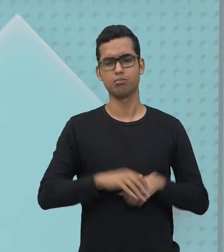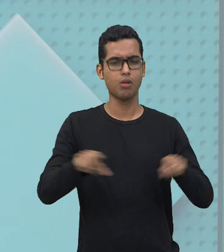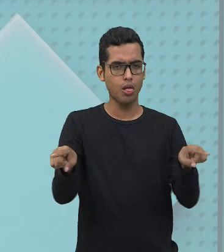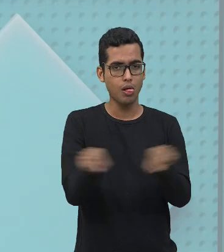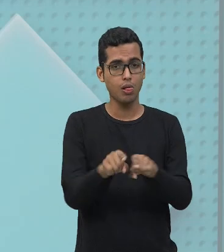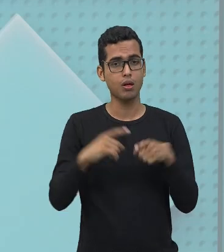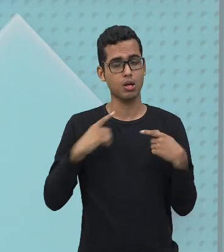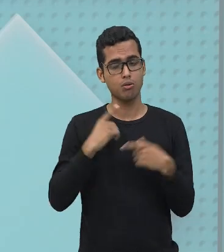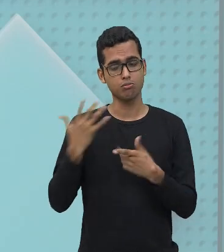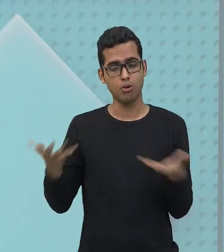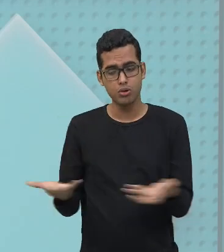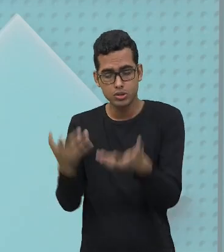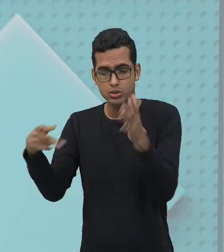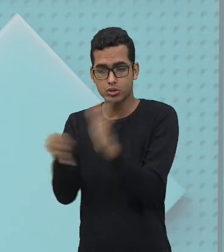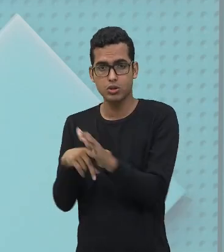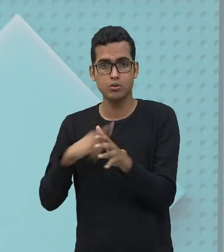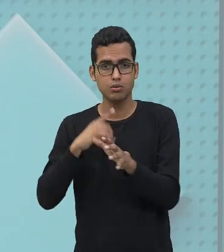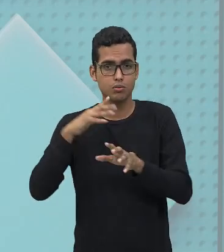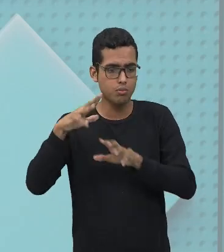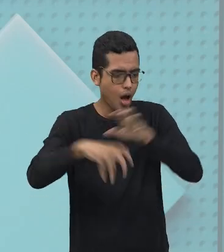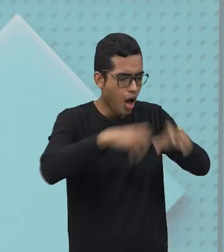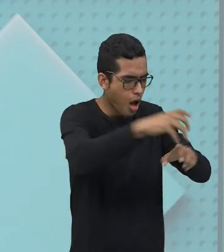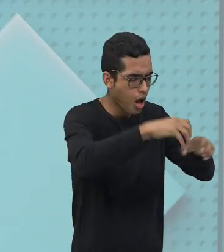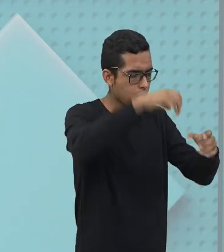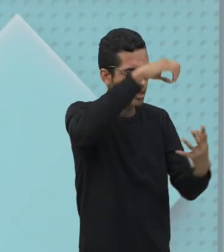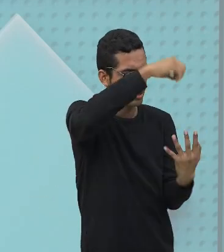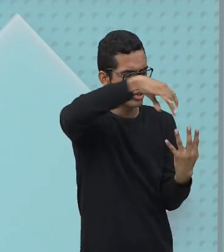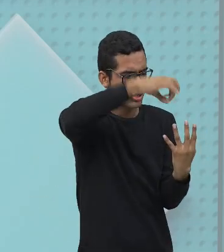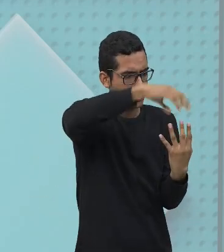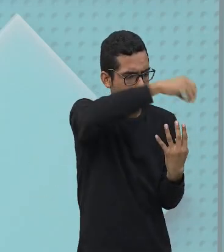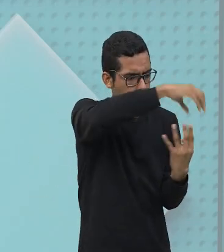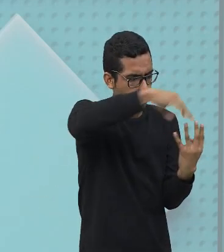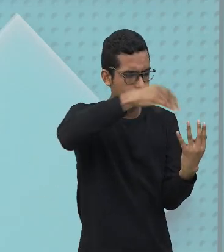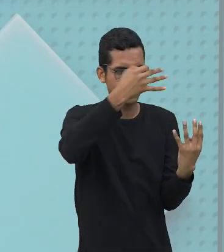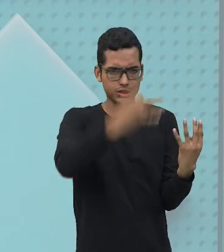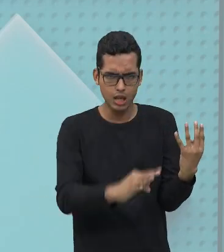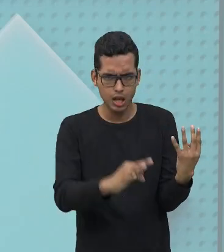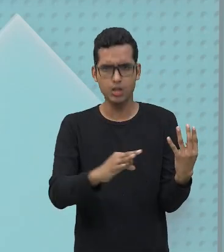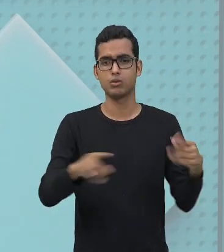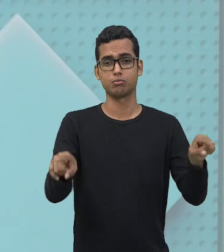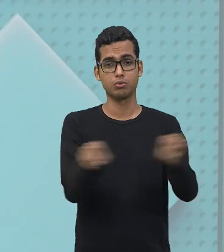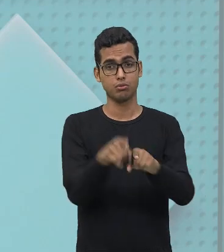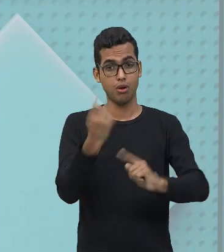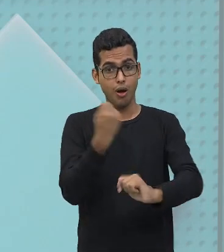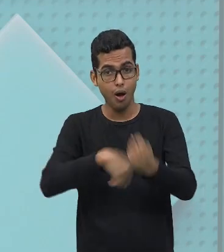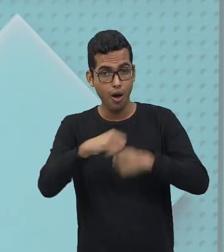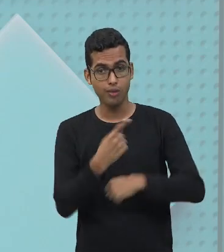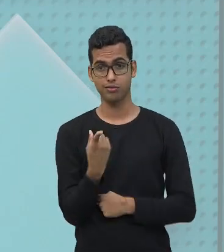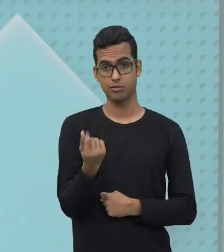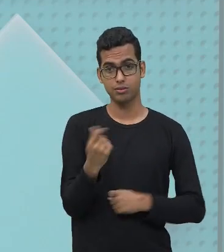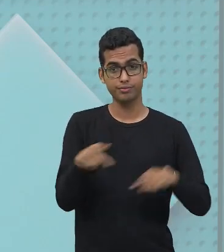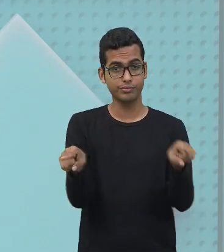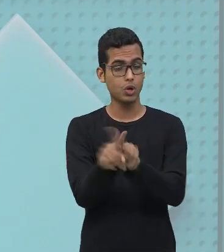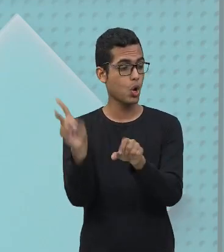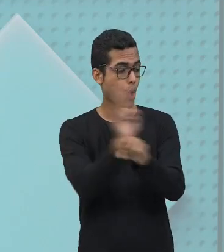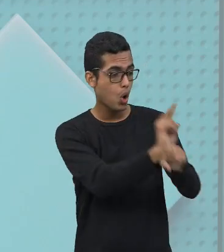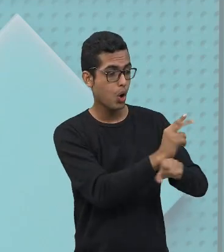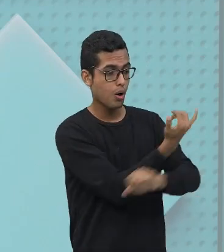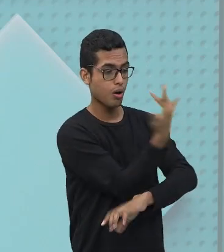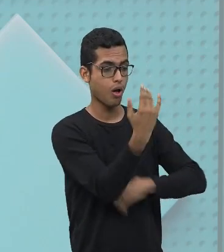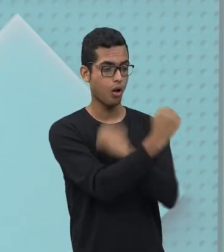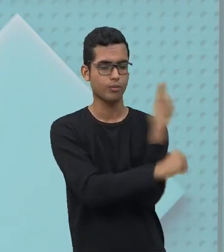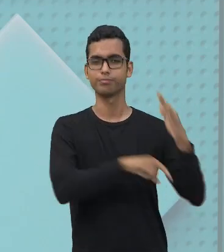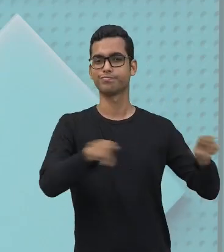seletiva. Nós vamos economizar muito dinheiro e preservar o meio ambiente quando nós fazemos a coleta